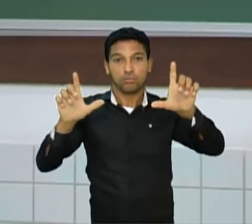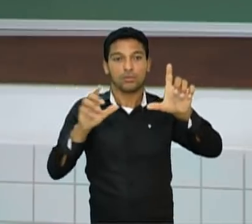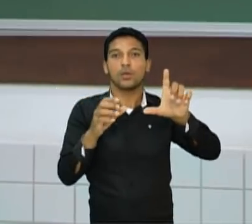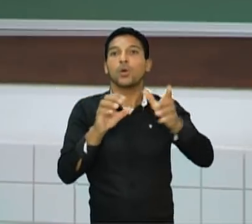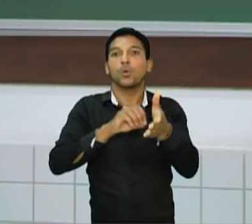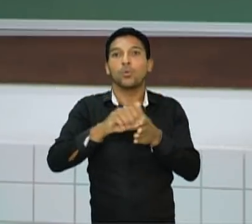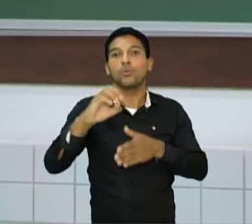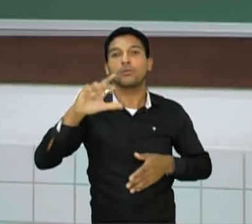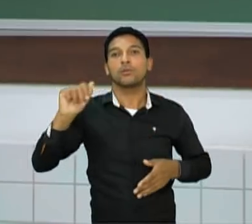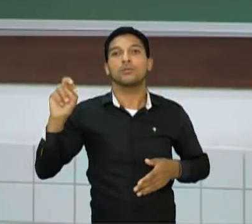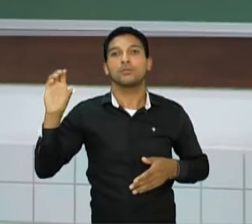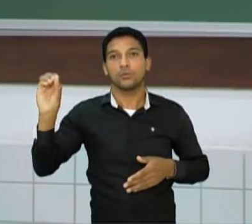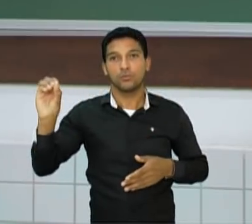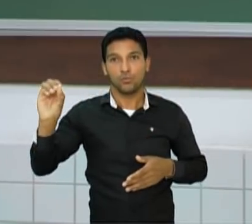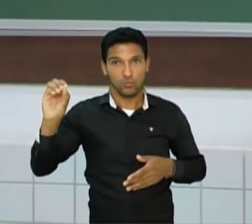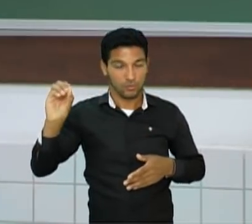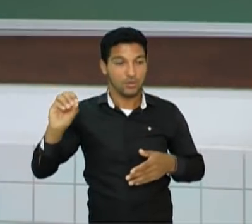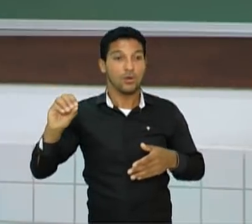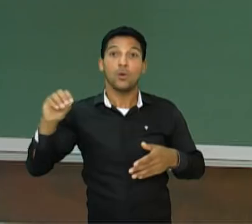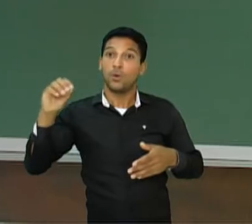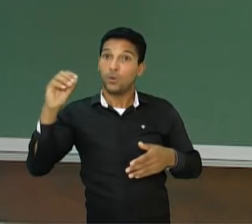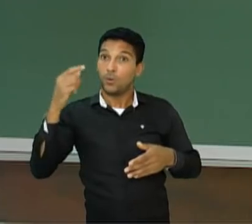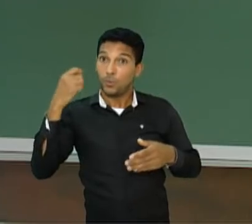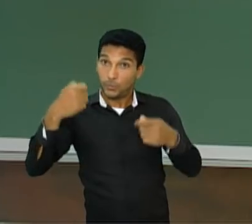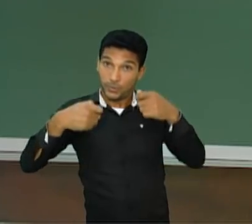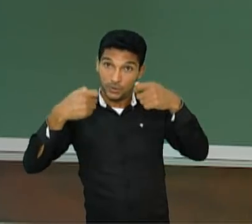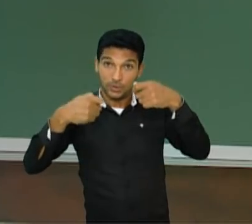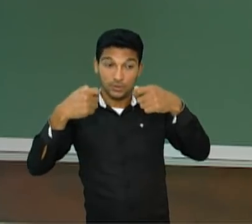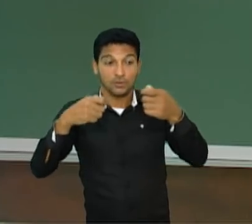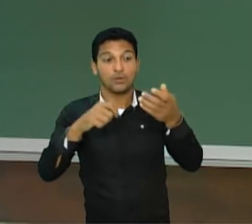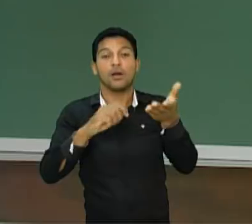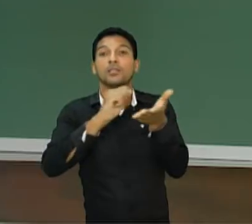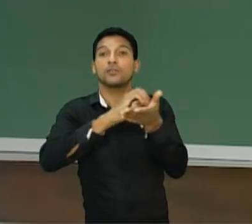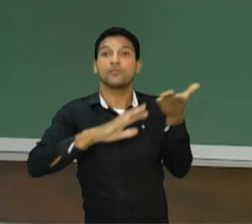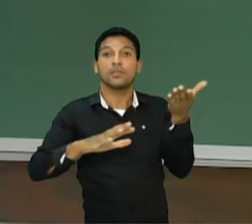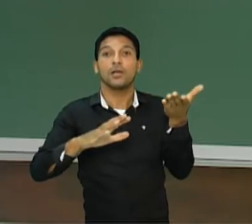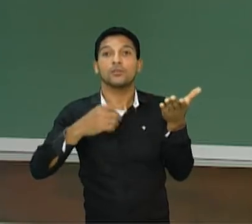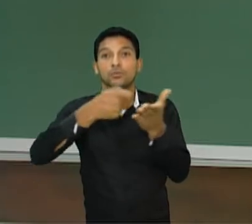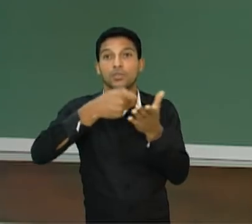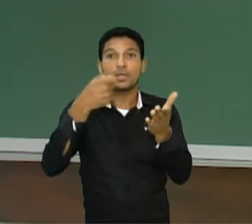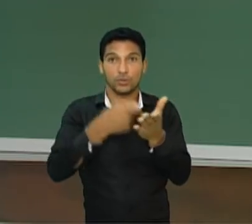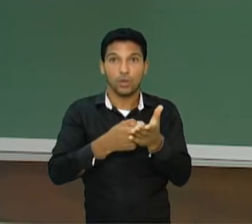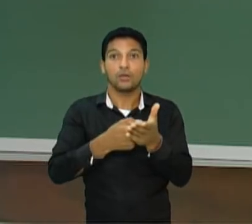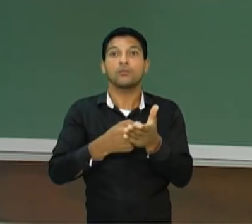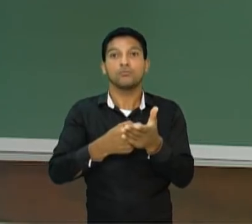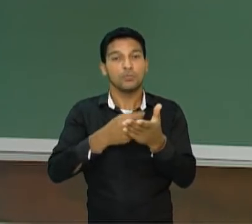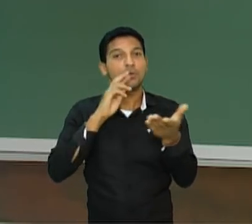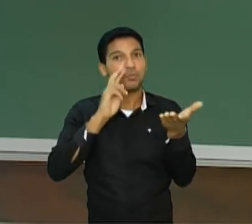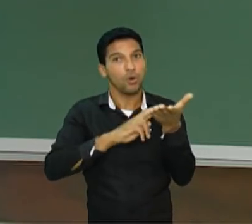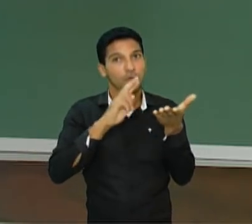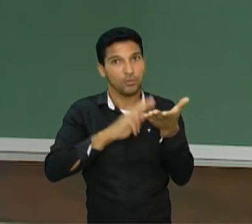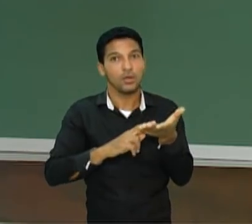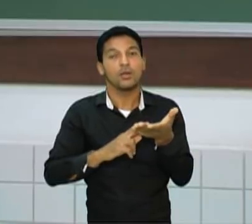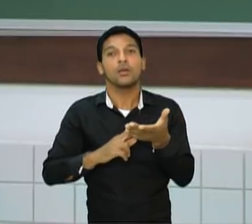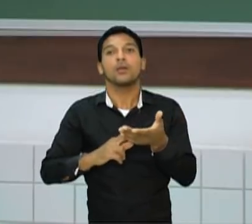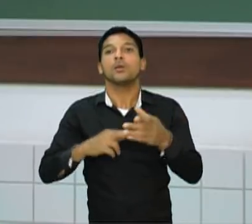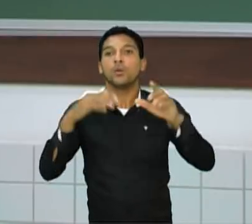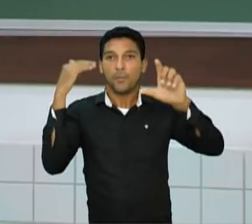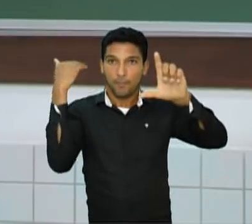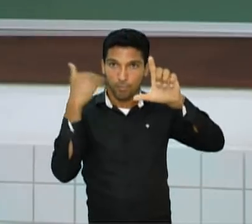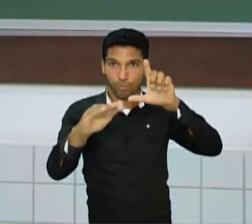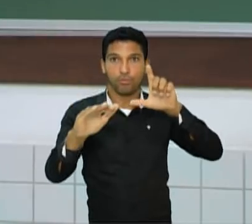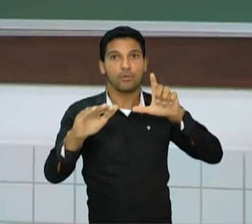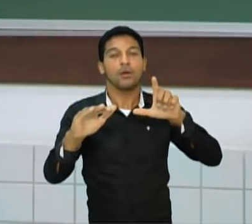bem respondido a atividade, enviar essa atividade obrigatória e assim garantir a sua presença, ok? Essa semana tá boa e vai continuar,